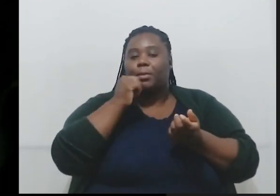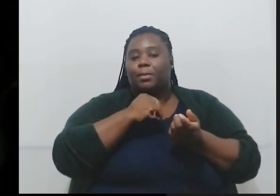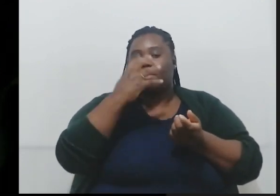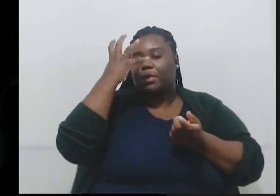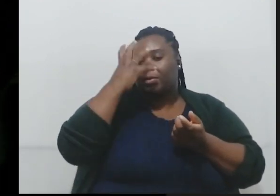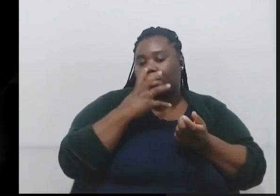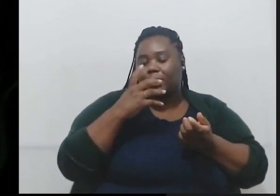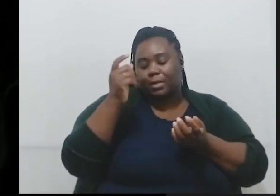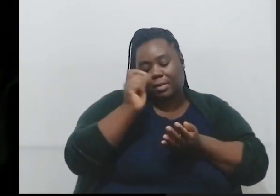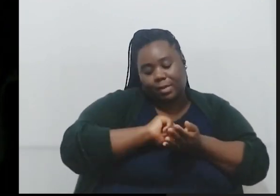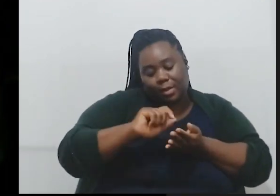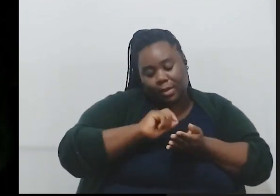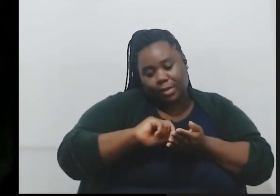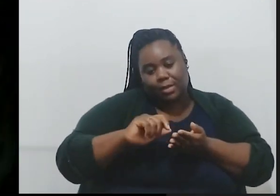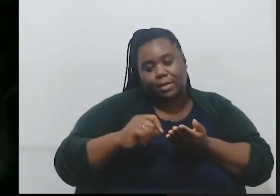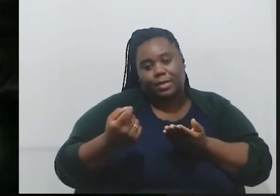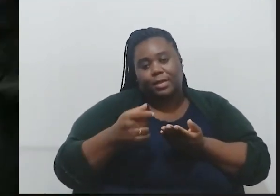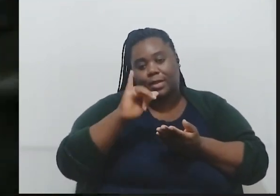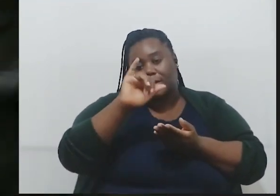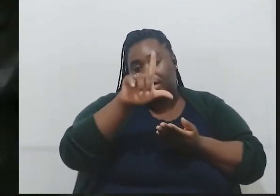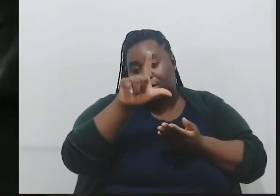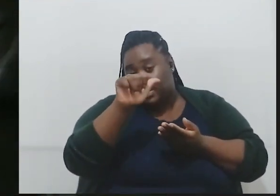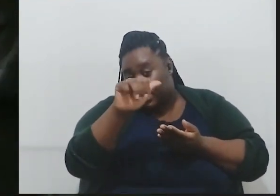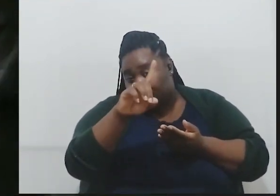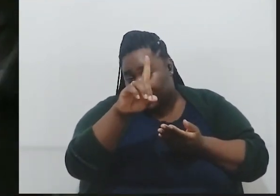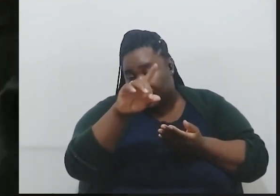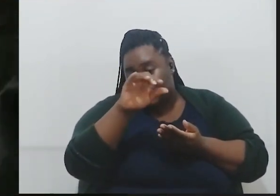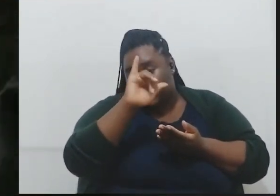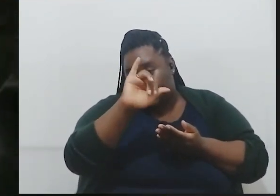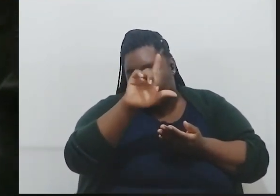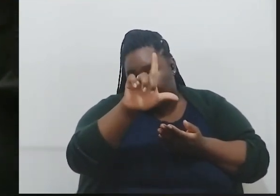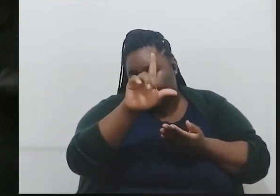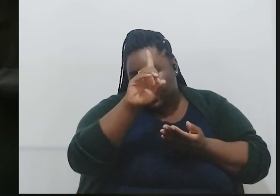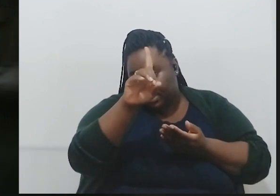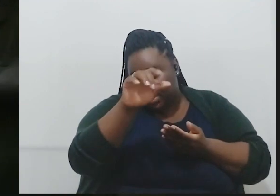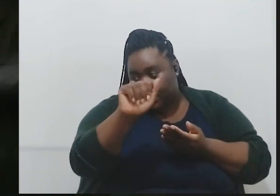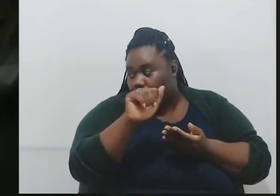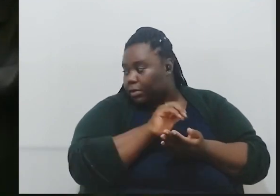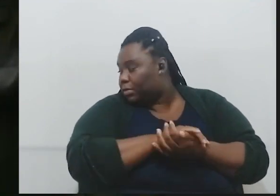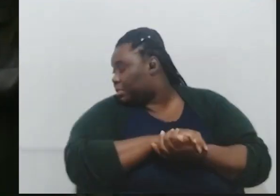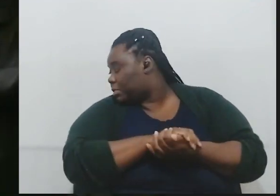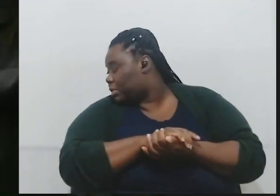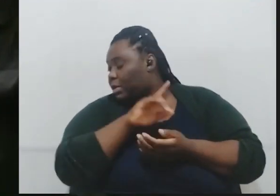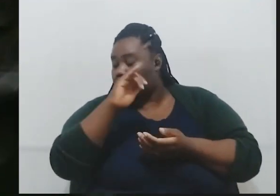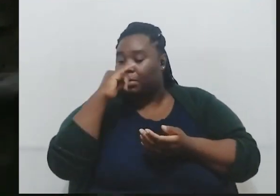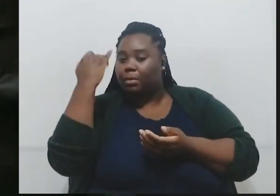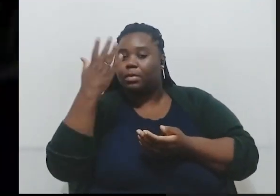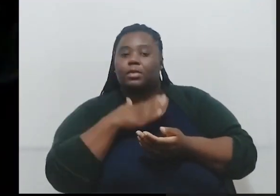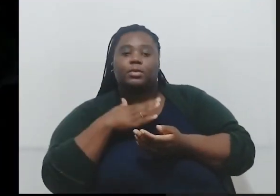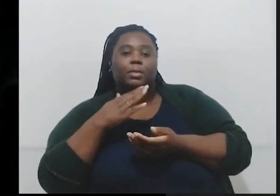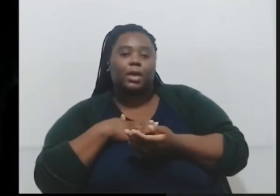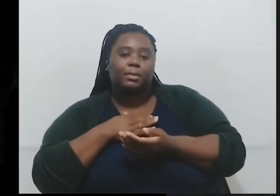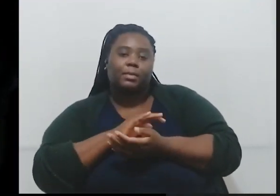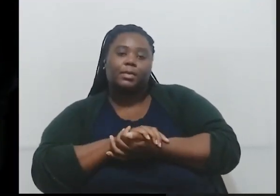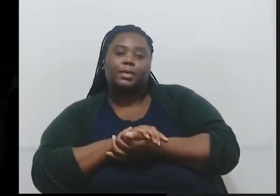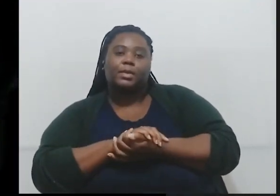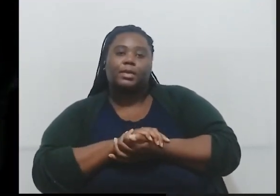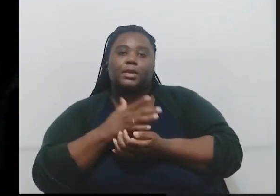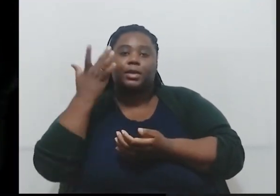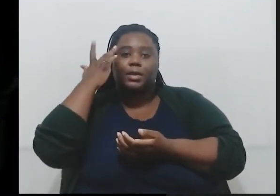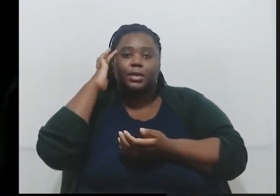na escrita, né? A Hilda Hilst é muito importante para mim, figura muito irreverente, né? Assim, eu acho que tem